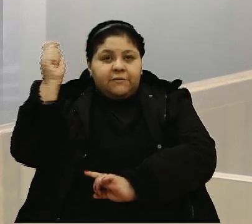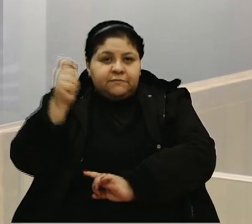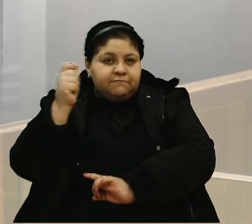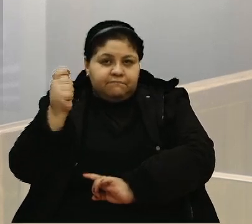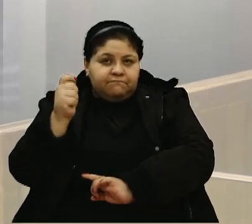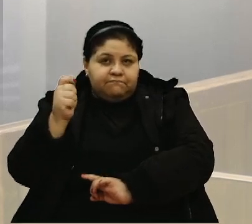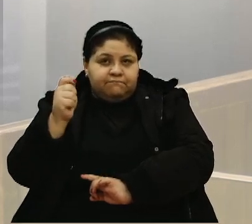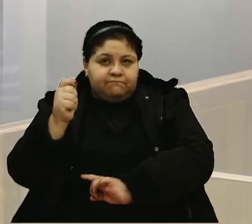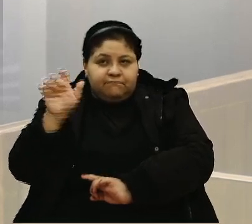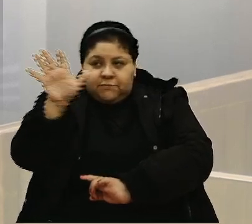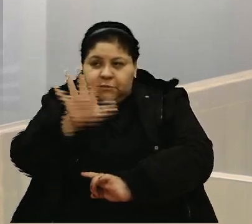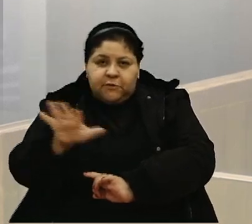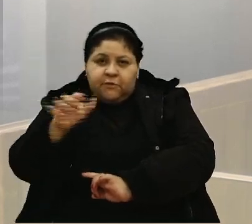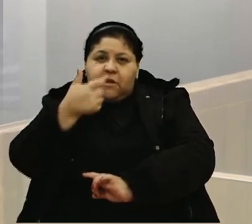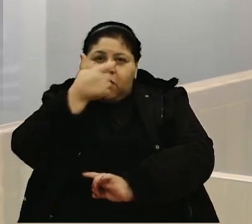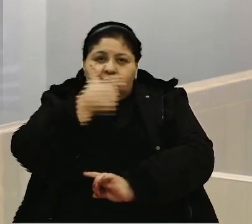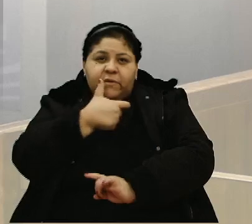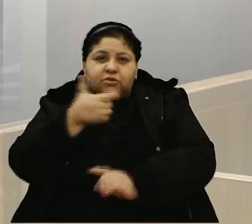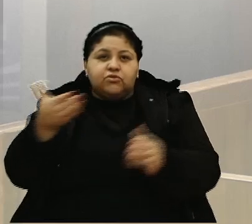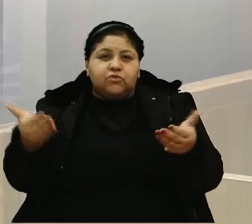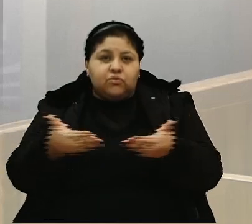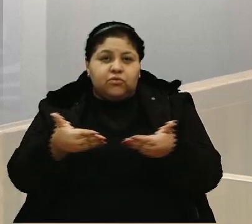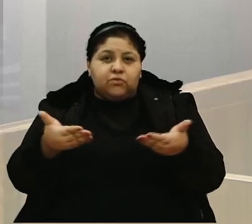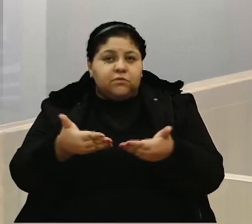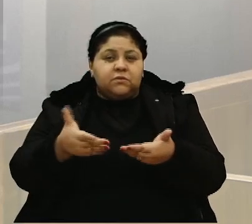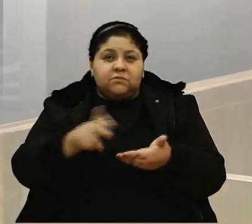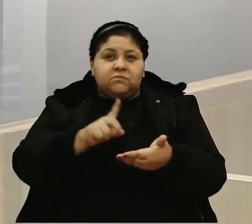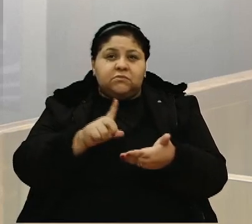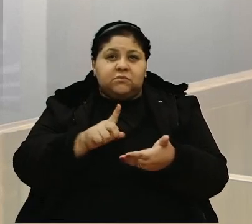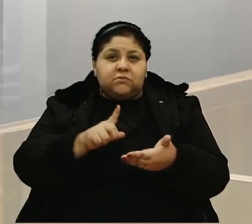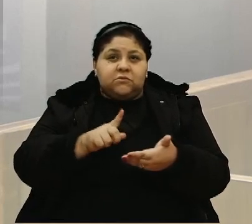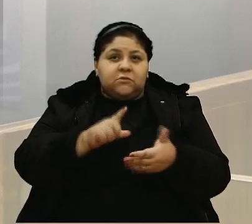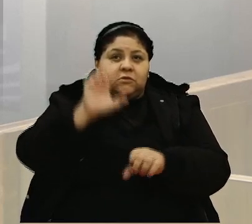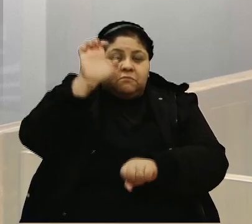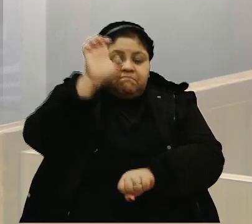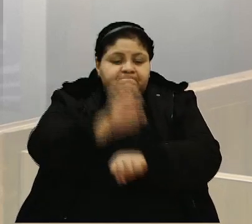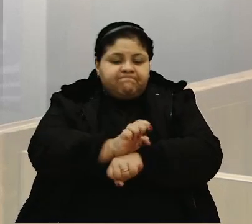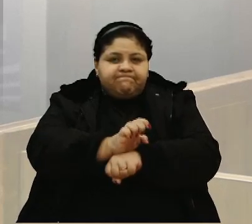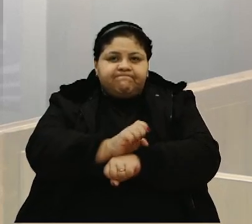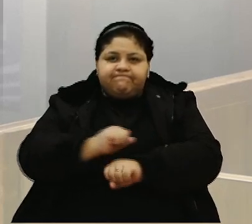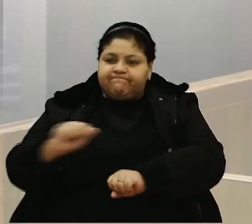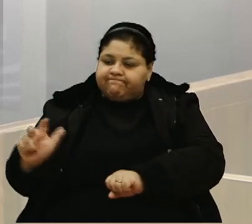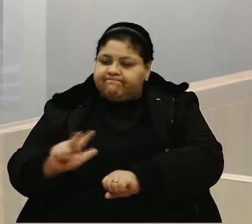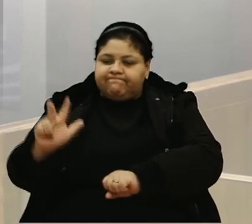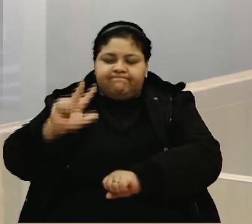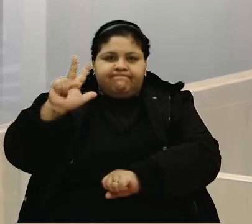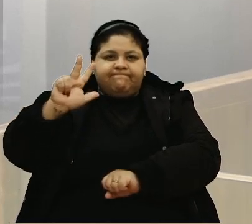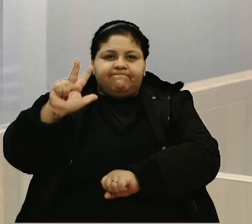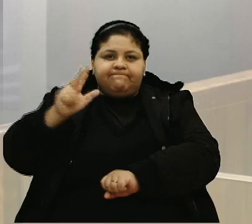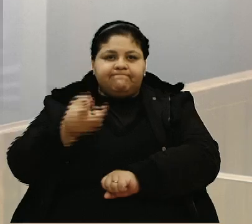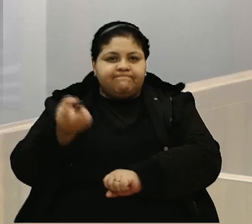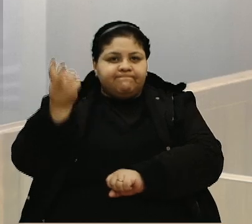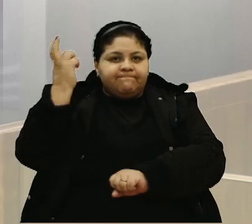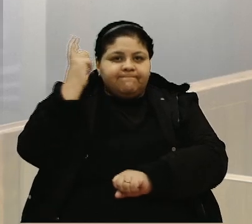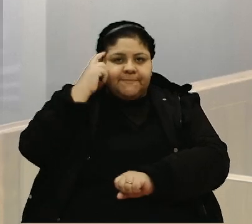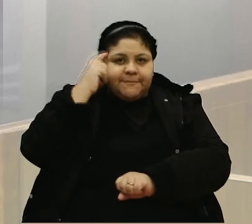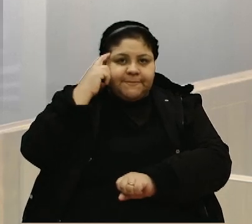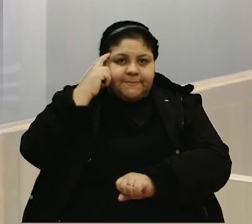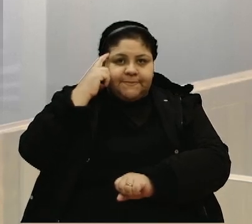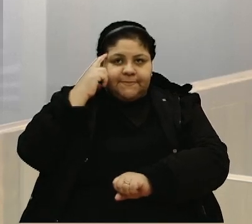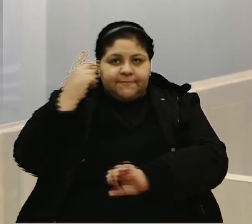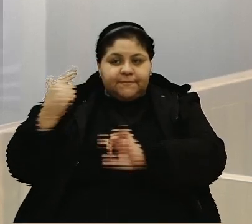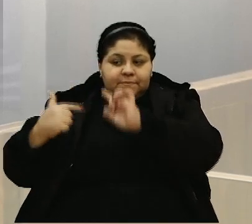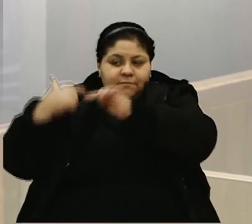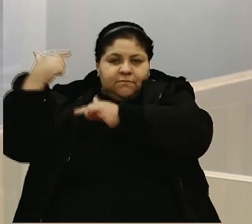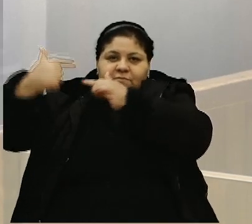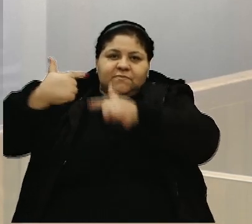todo. Eu acho que hoje não existe um estado que valorize mais a sua cultura, a sua tradição.